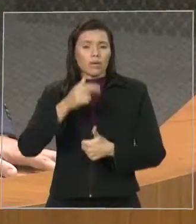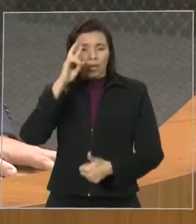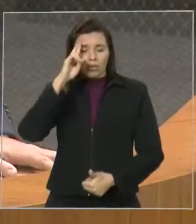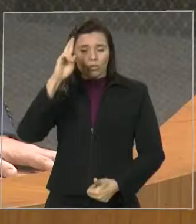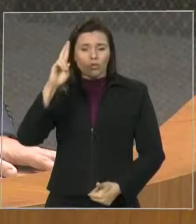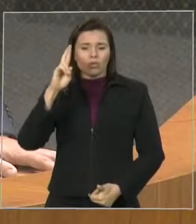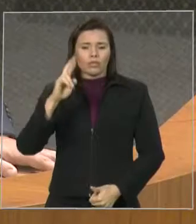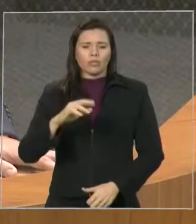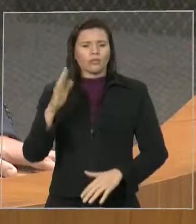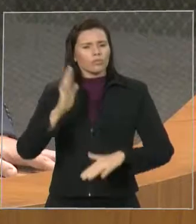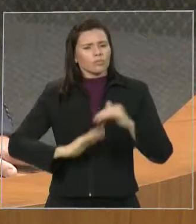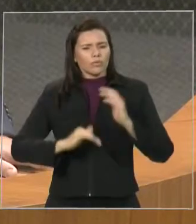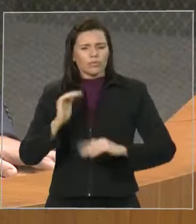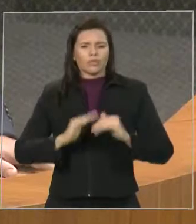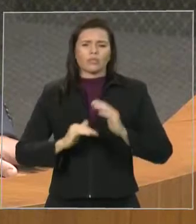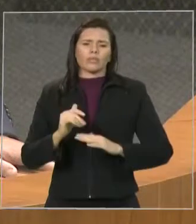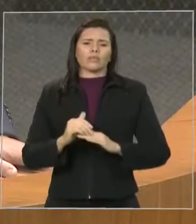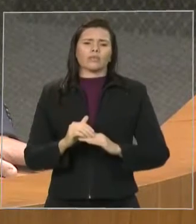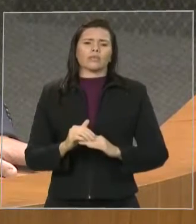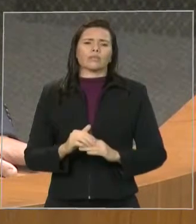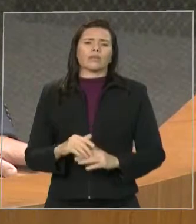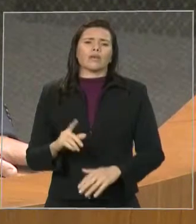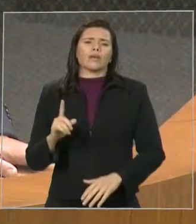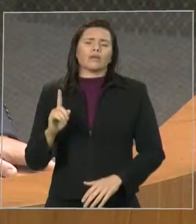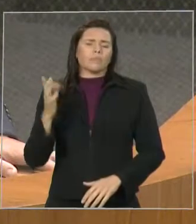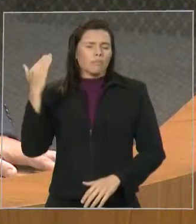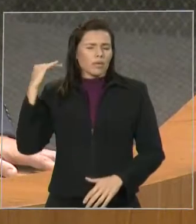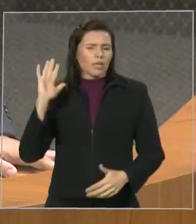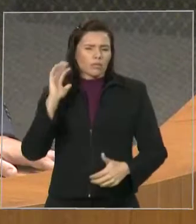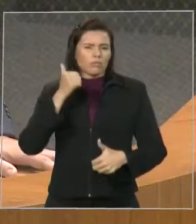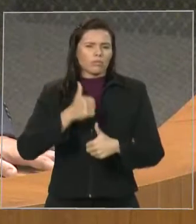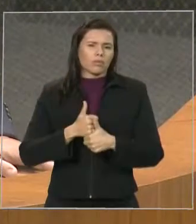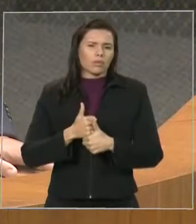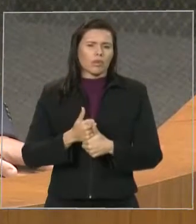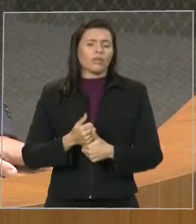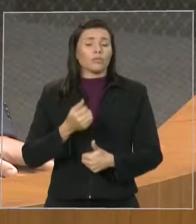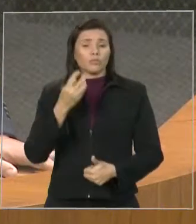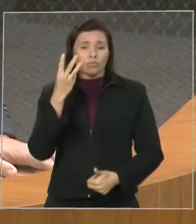os profissionais que aqui, por aqui passaram nos últimos 3 anos.